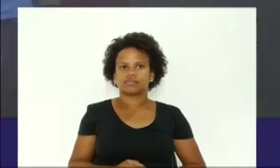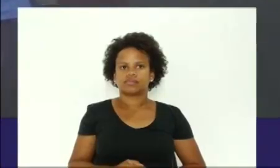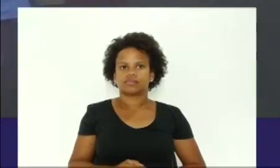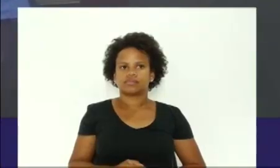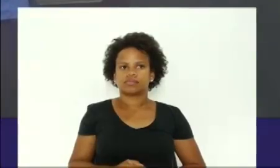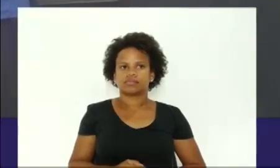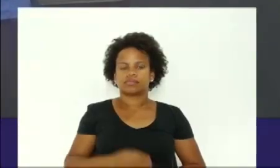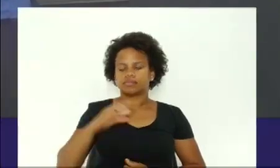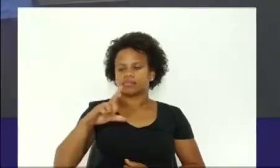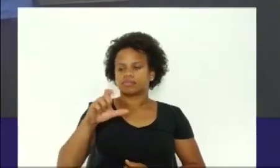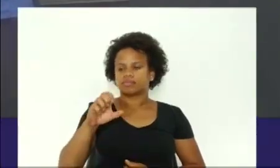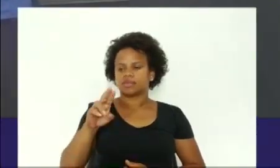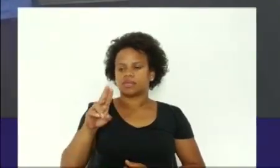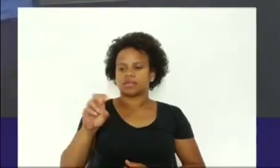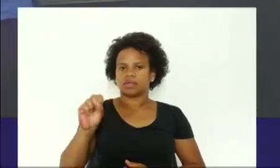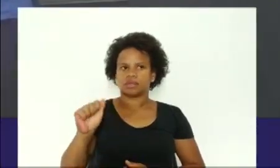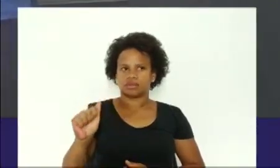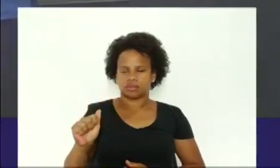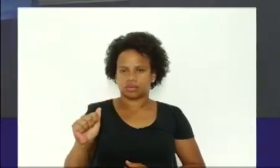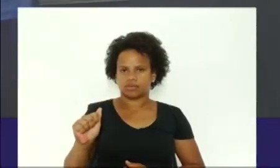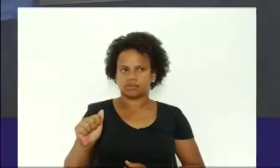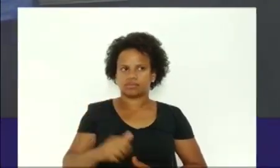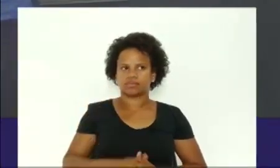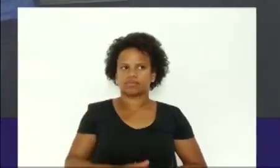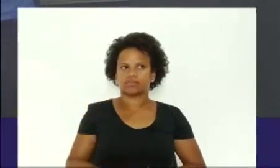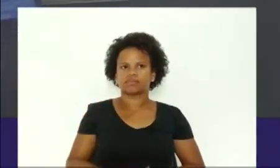Cleusa de Almeida Ferreira,